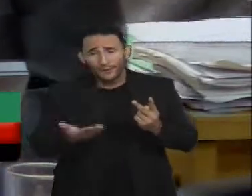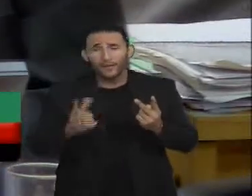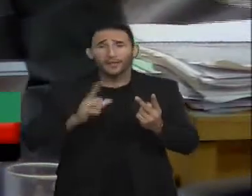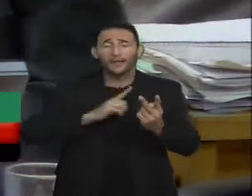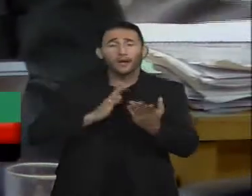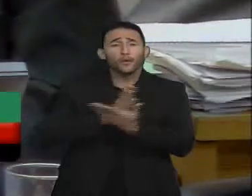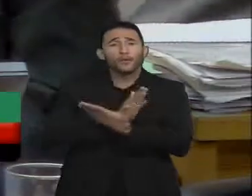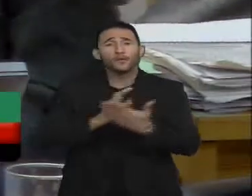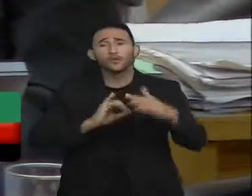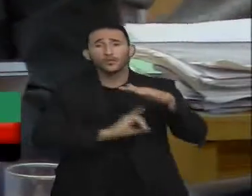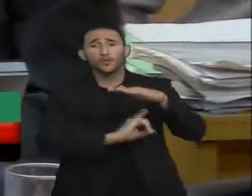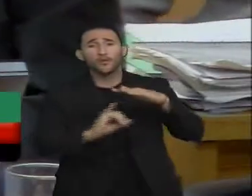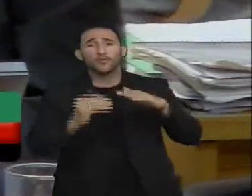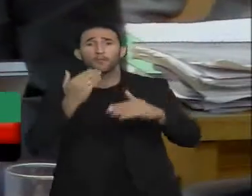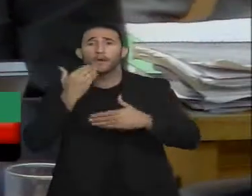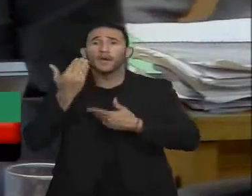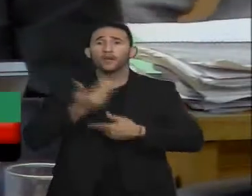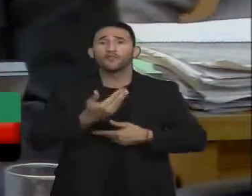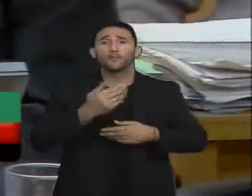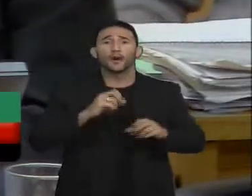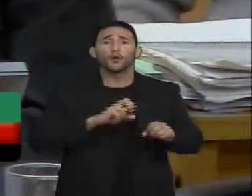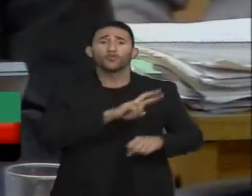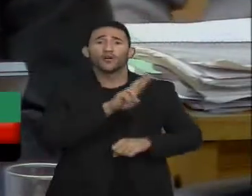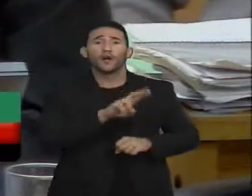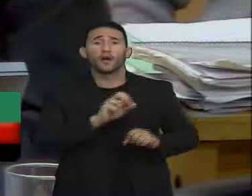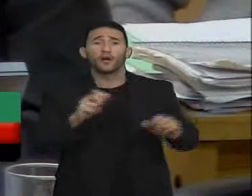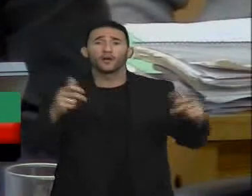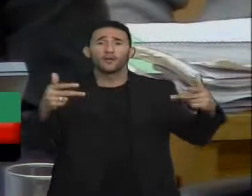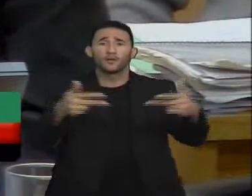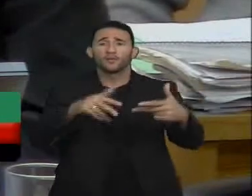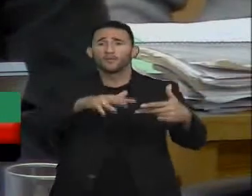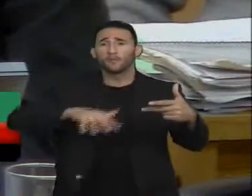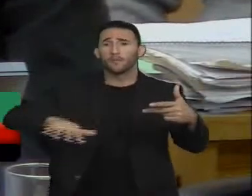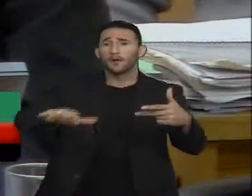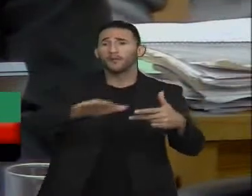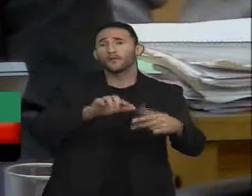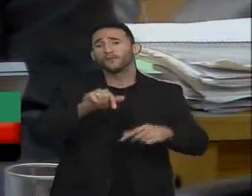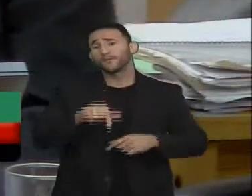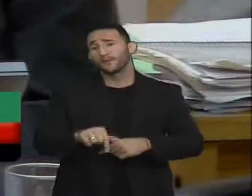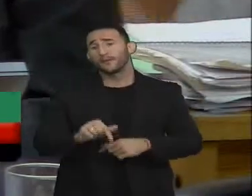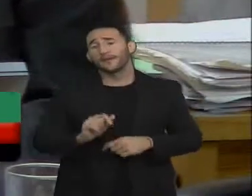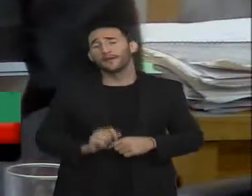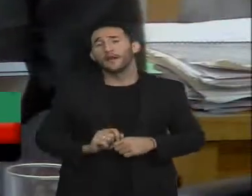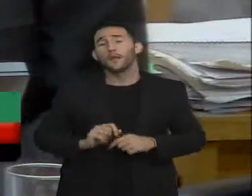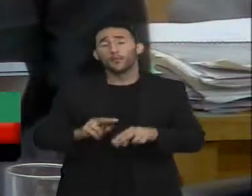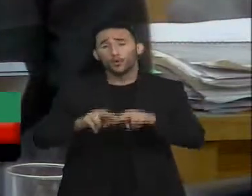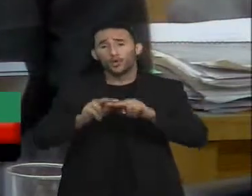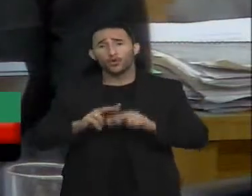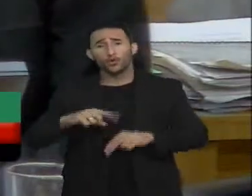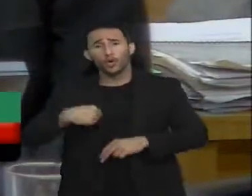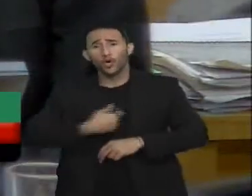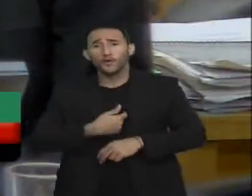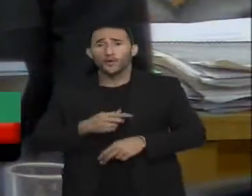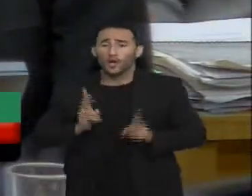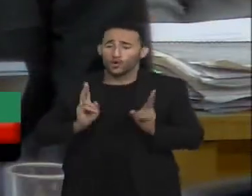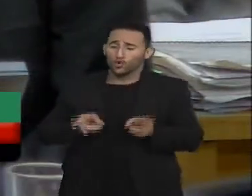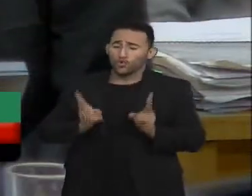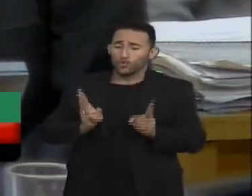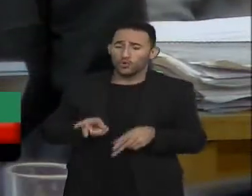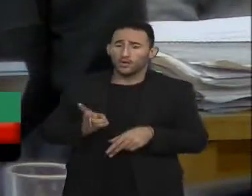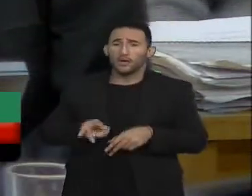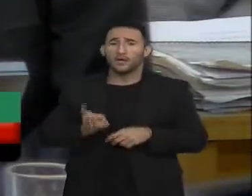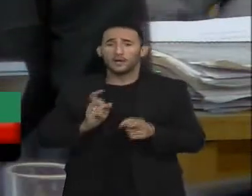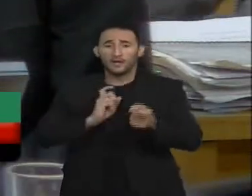instituições que pedem para usar o plenário. Então, nós estamos mantendo a sessão às 10 horas